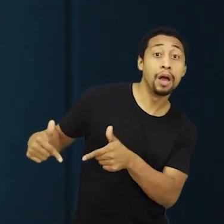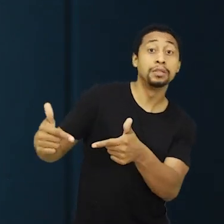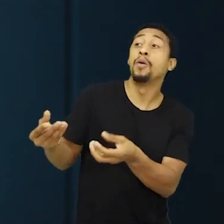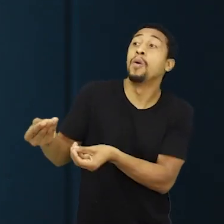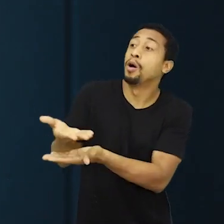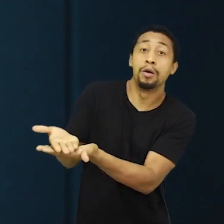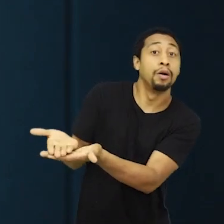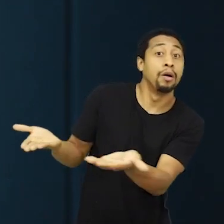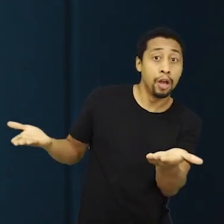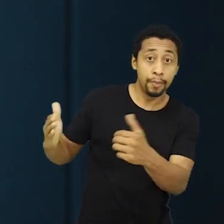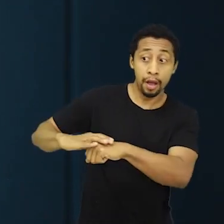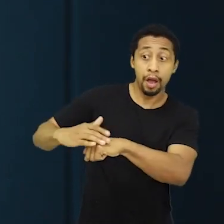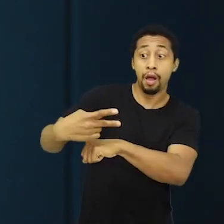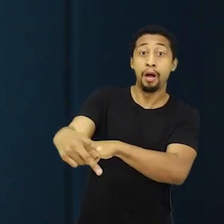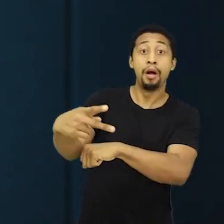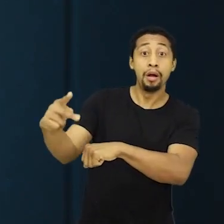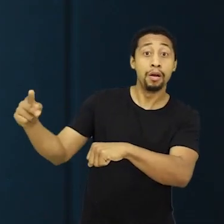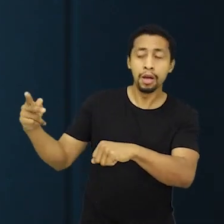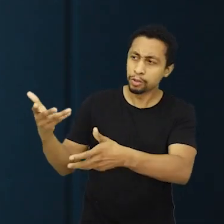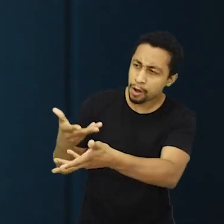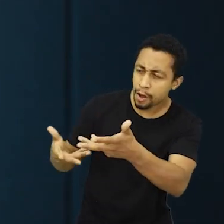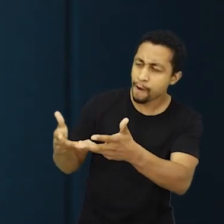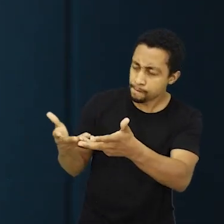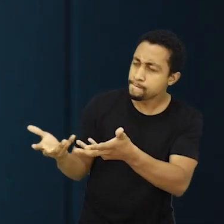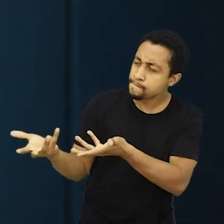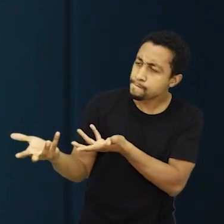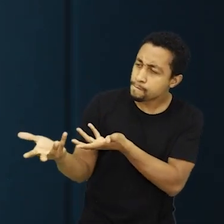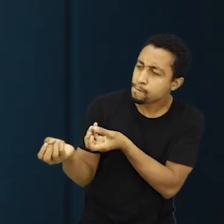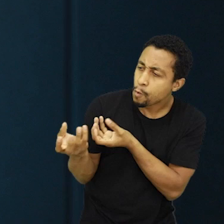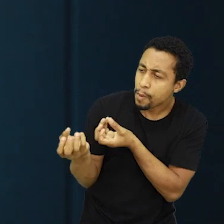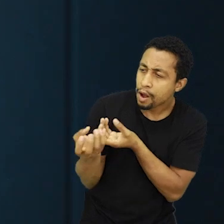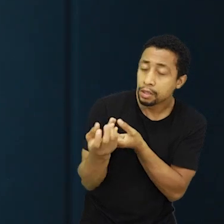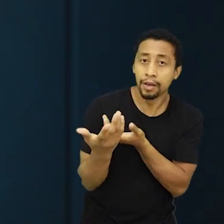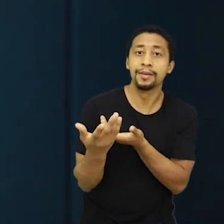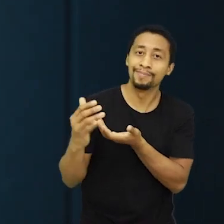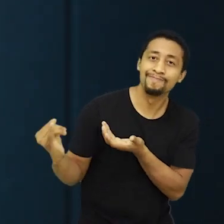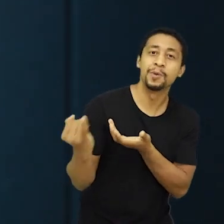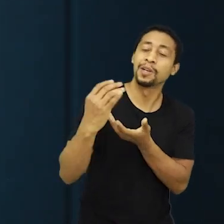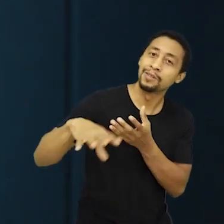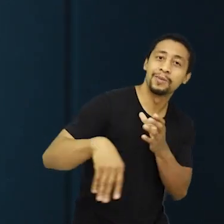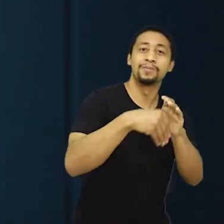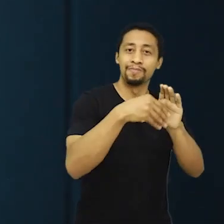direitos humanos é um ganho muito importante para a educação em direitos humanos e é um ganho também muito importante para